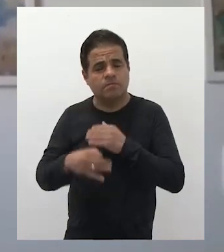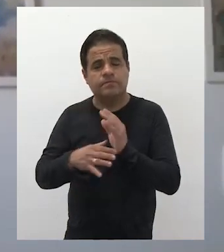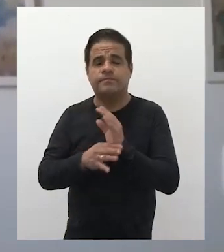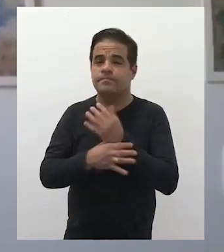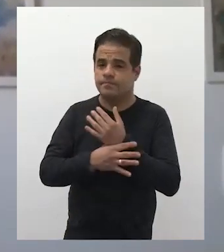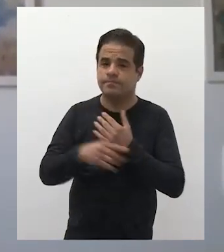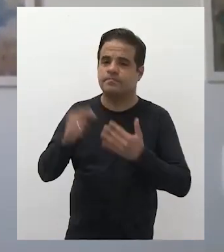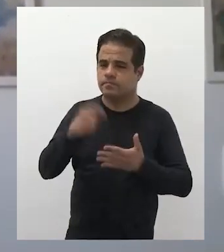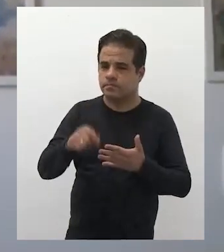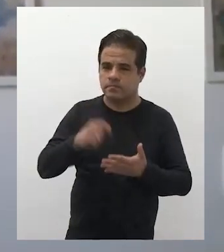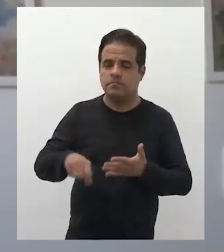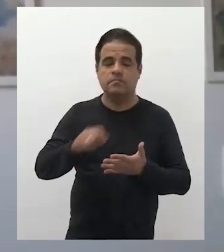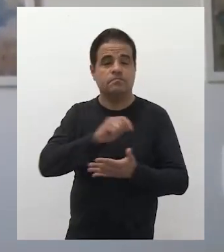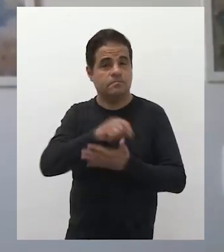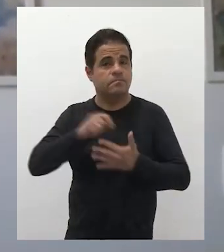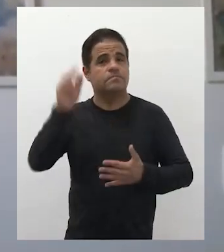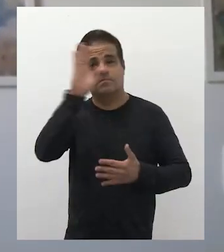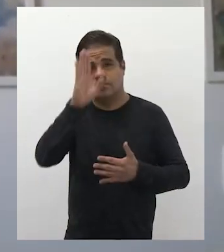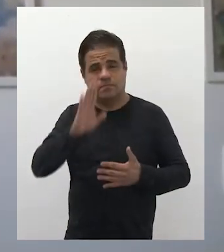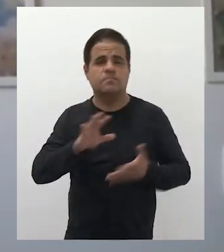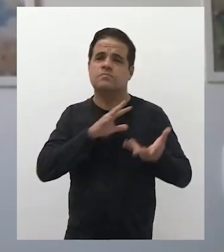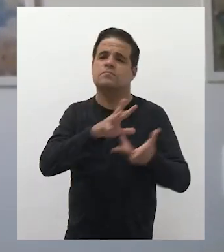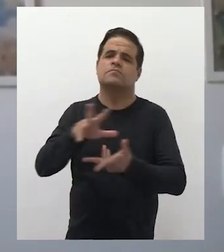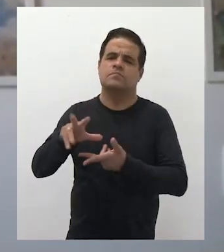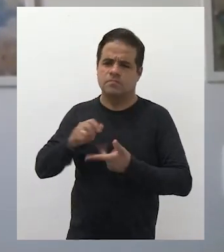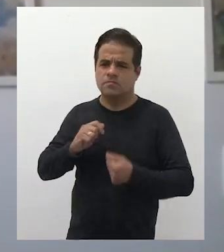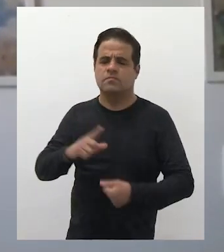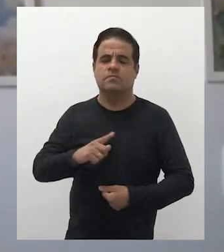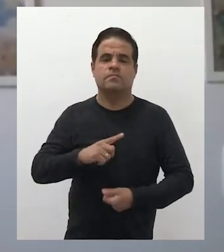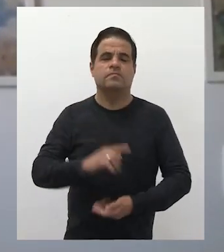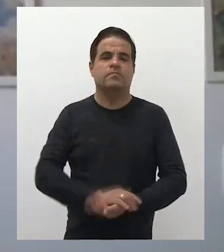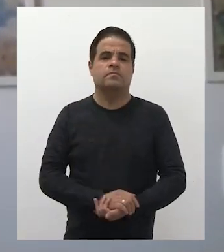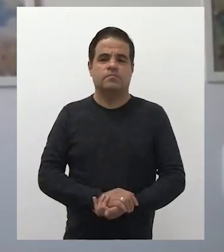infelizmente, diversas fontes no Brasil e no mundo.